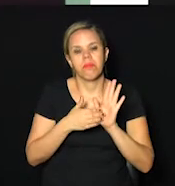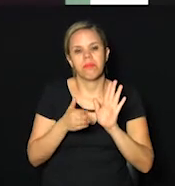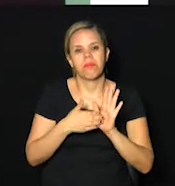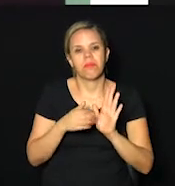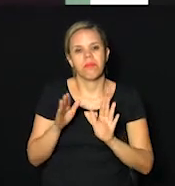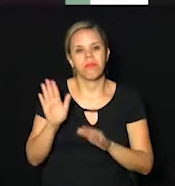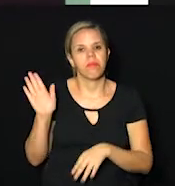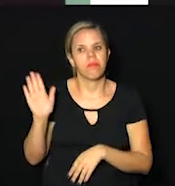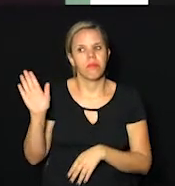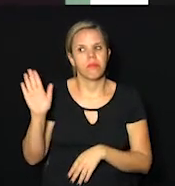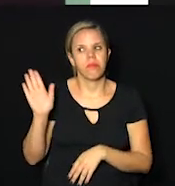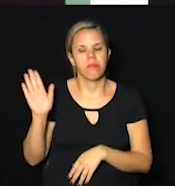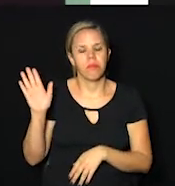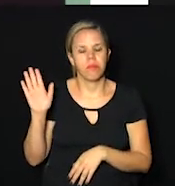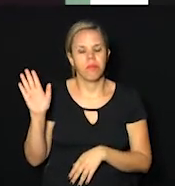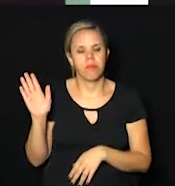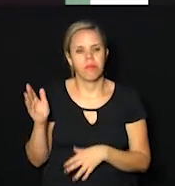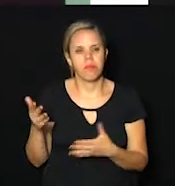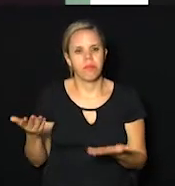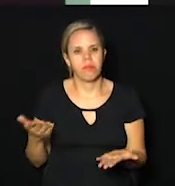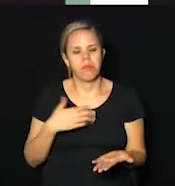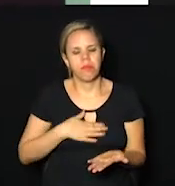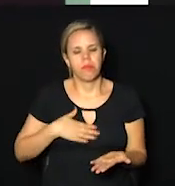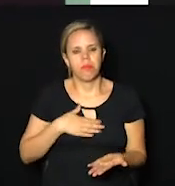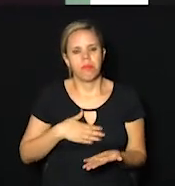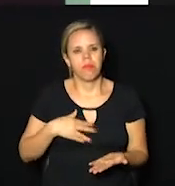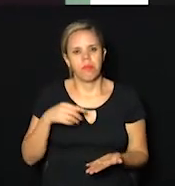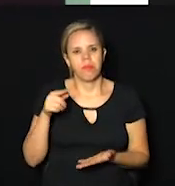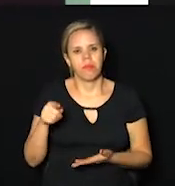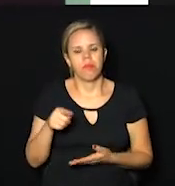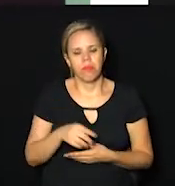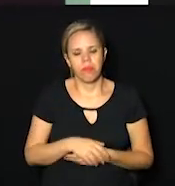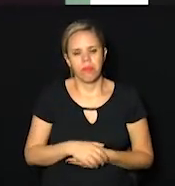ser candidato, gostaria de